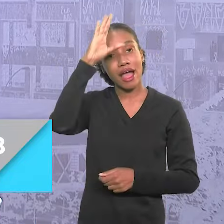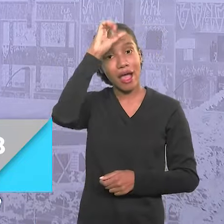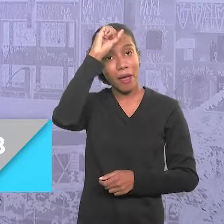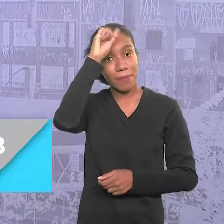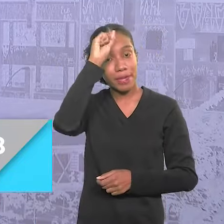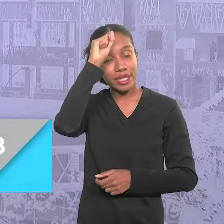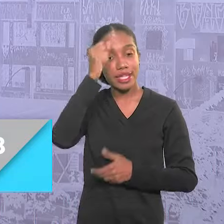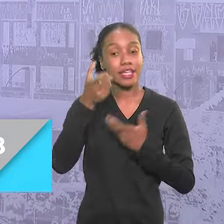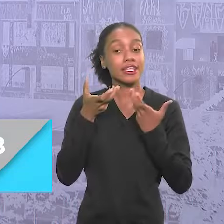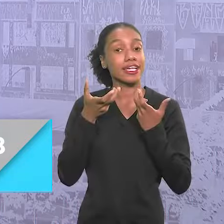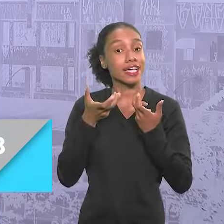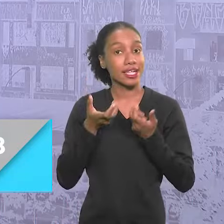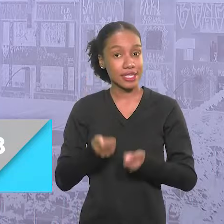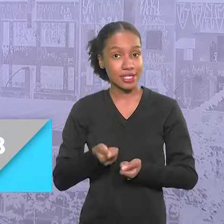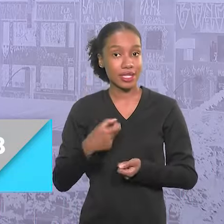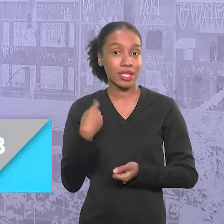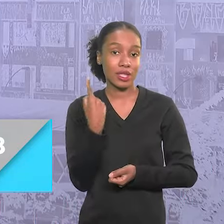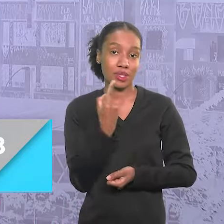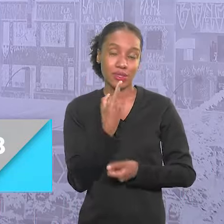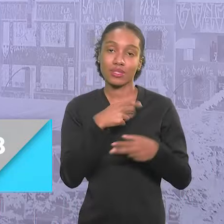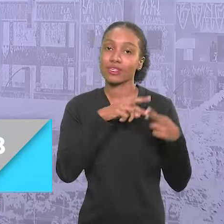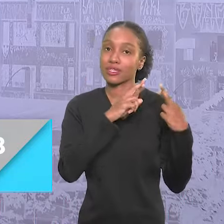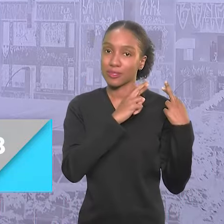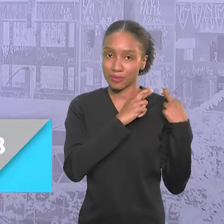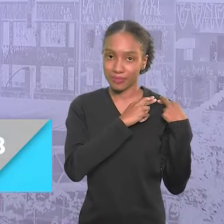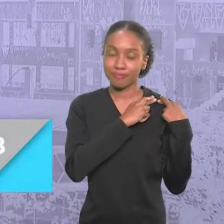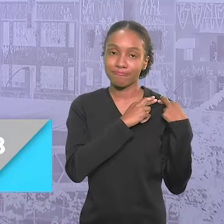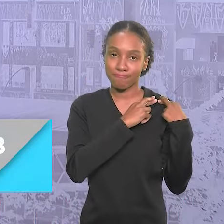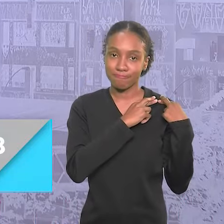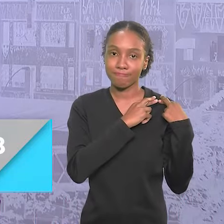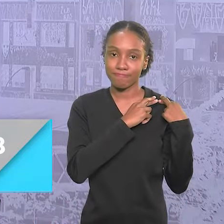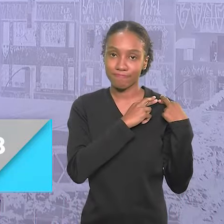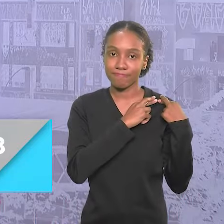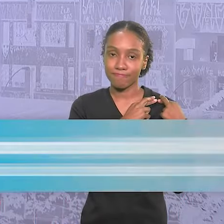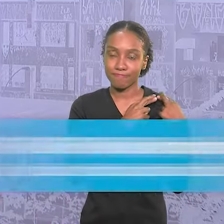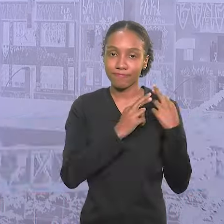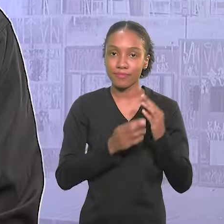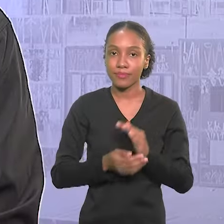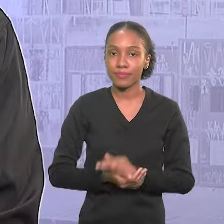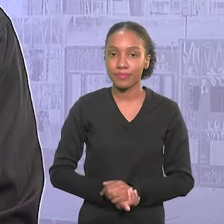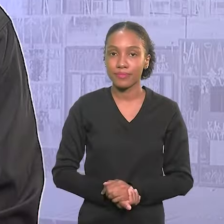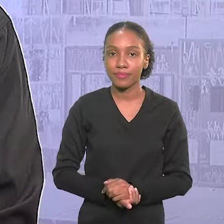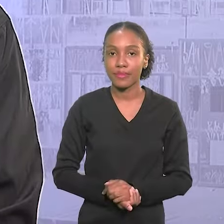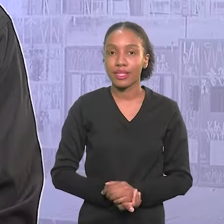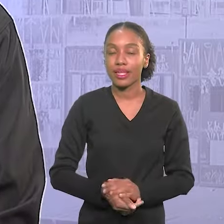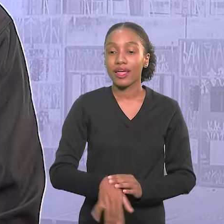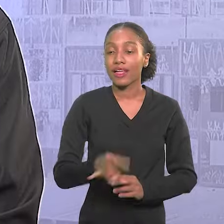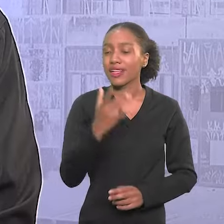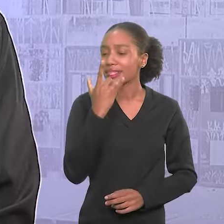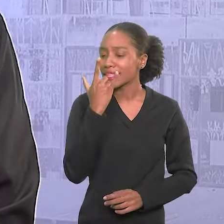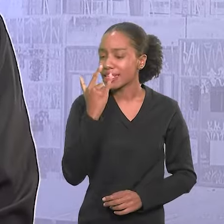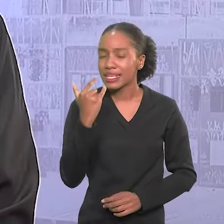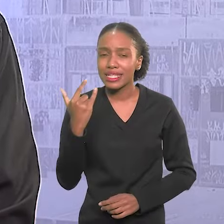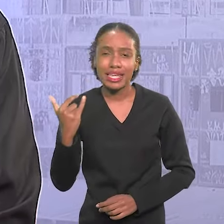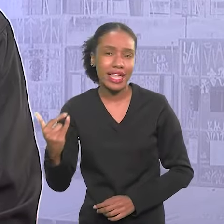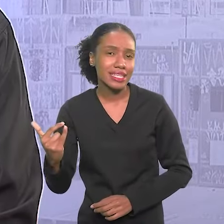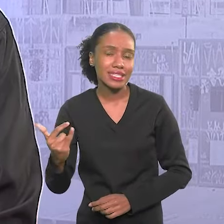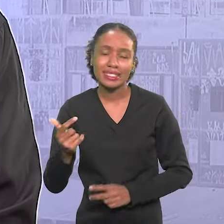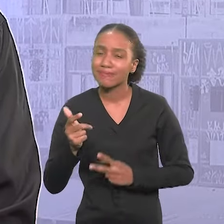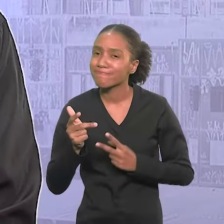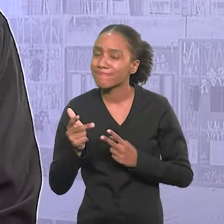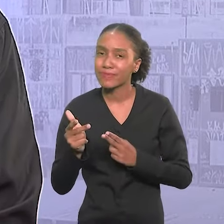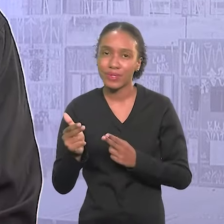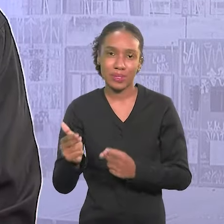que aprender a assumir as nossas broncas assumir nossas responsabilidades e o padrão da tentação é